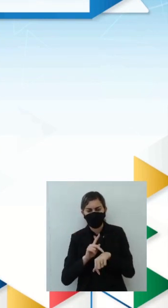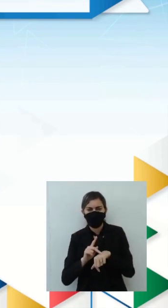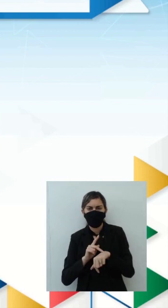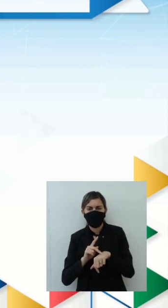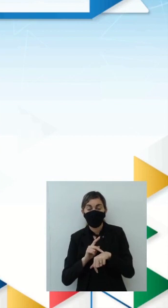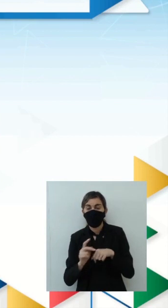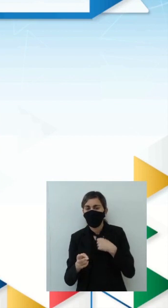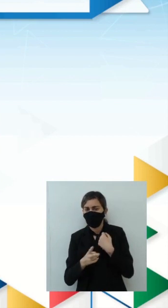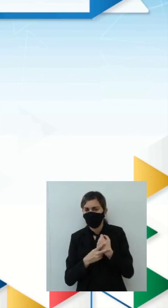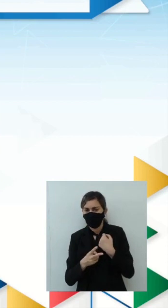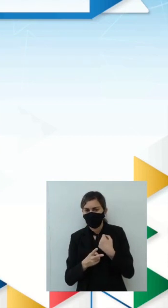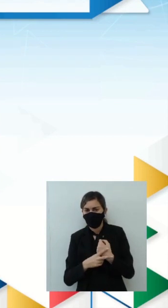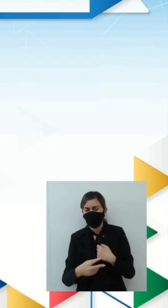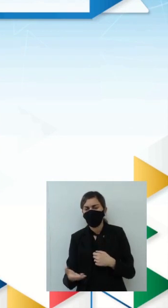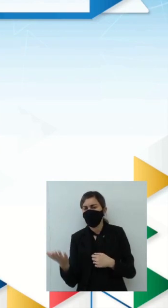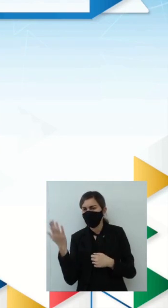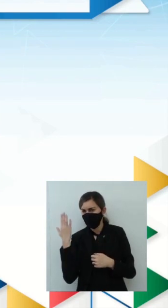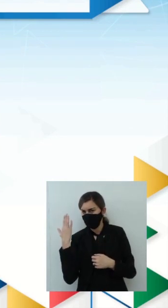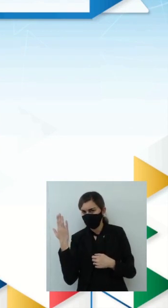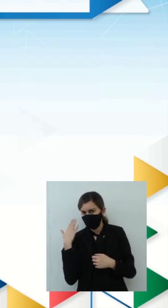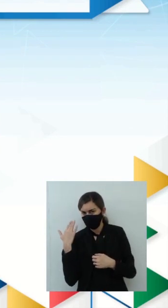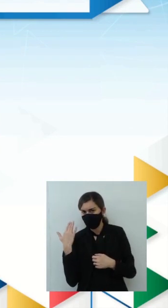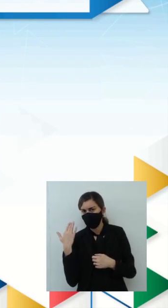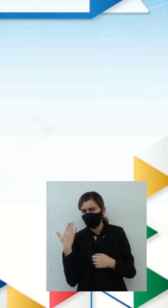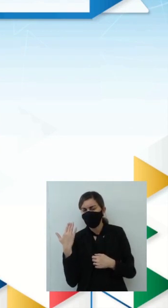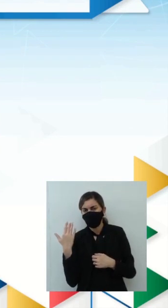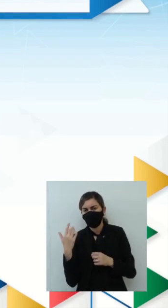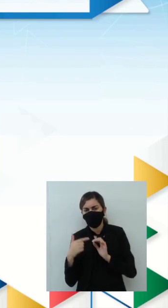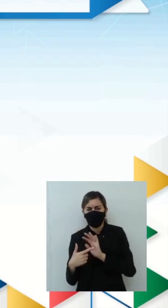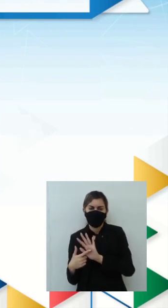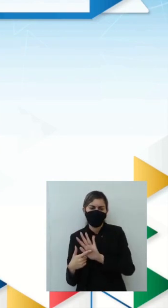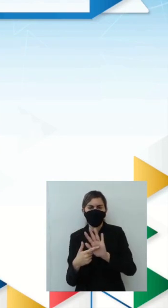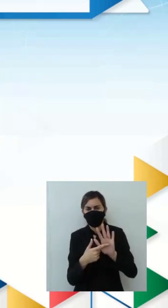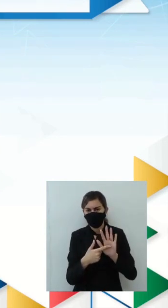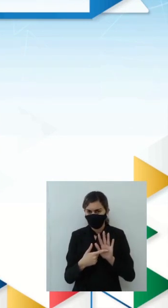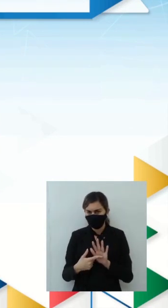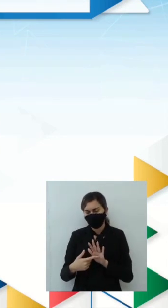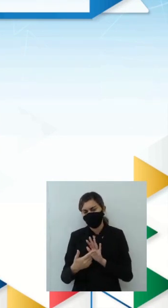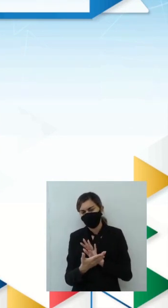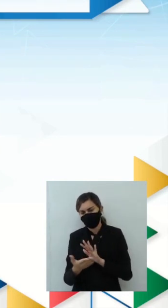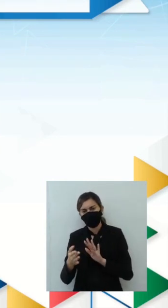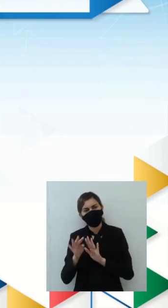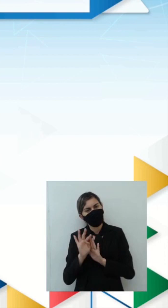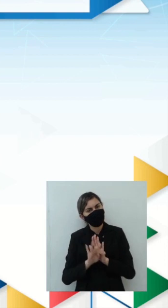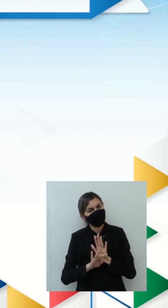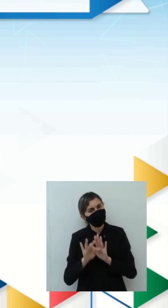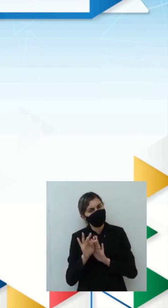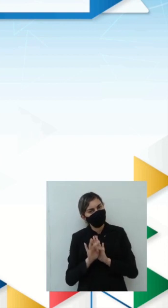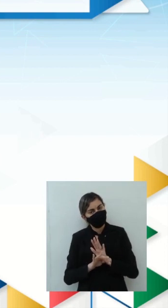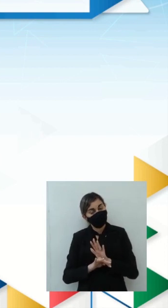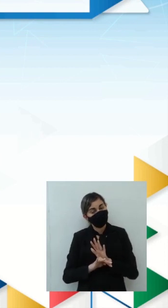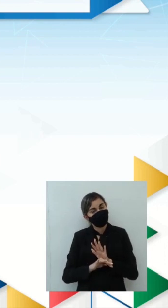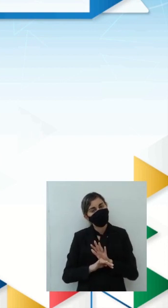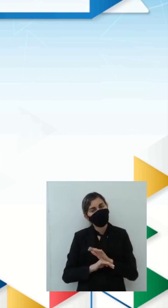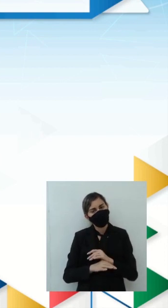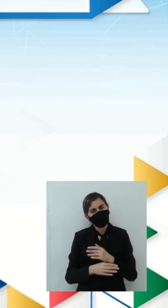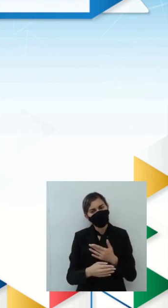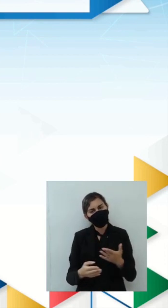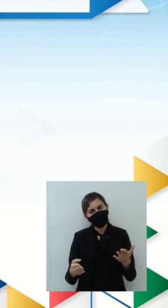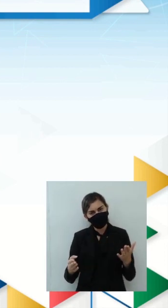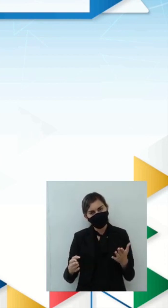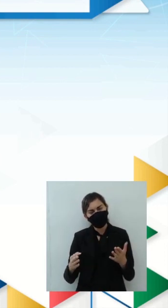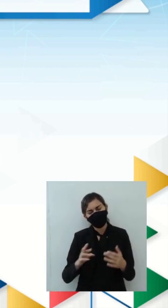verbos que estão no passado, estão indicando que esse texto, esse fragmento